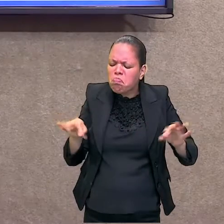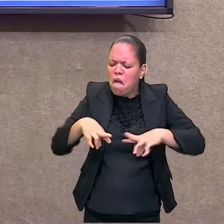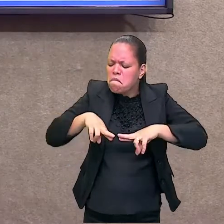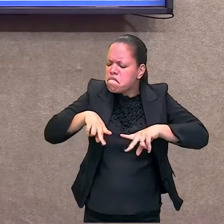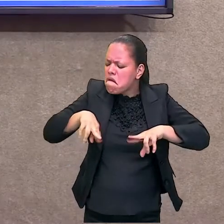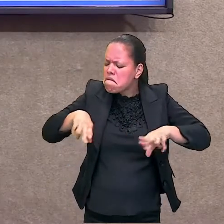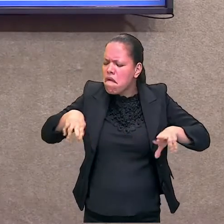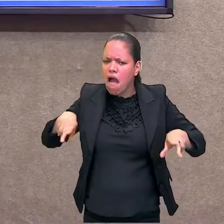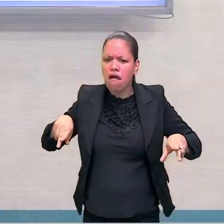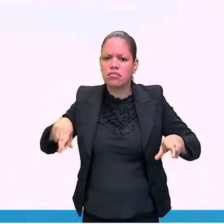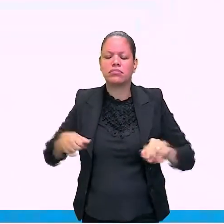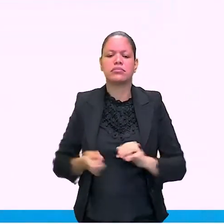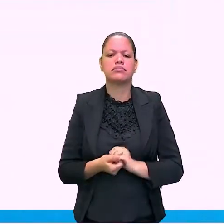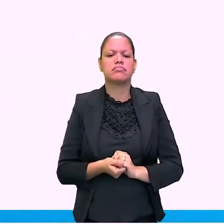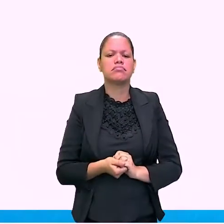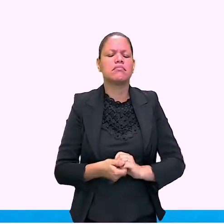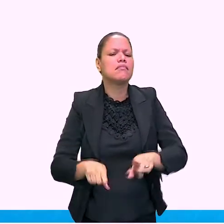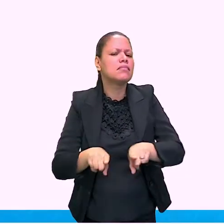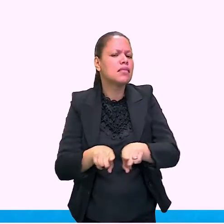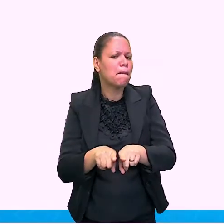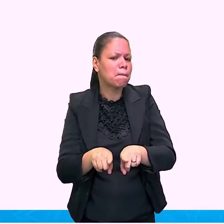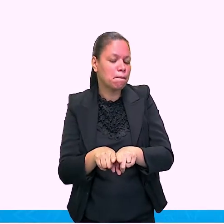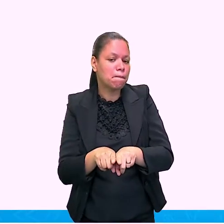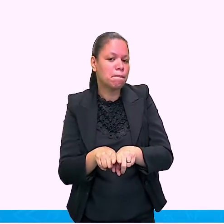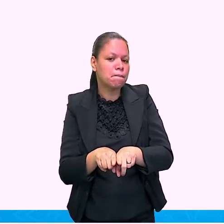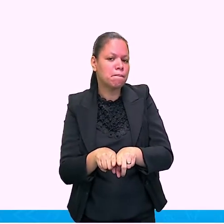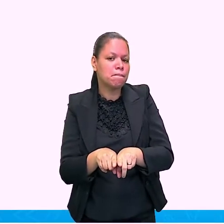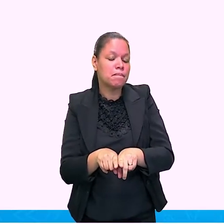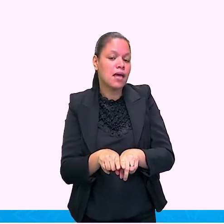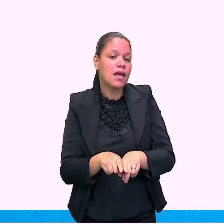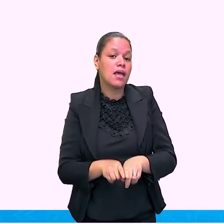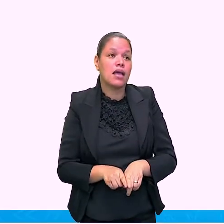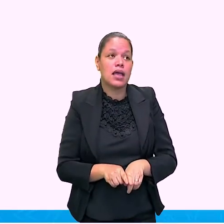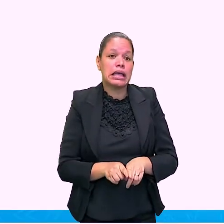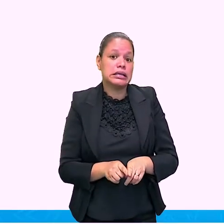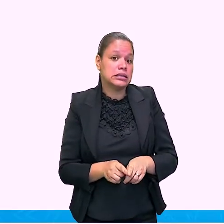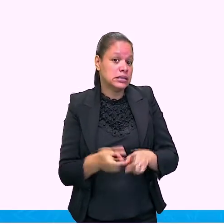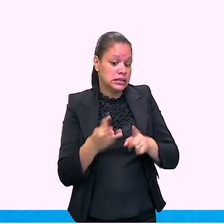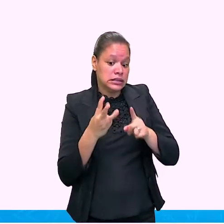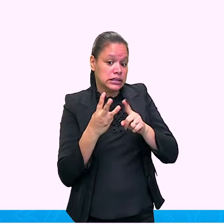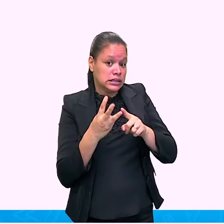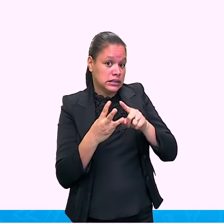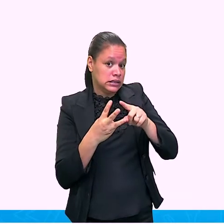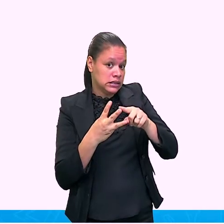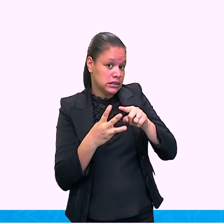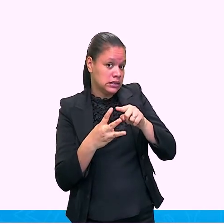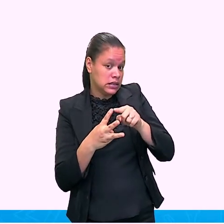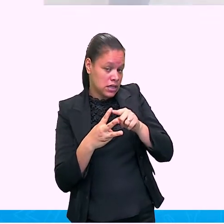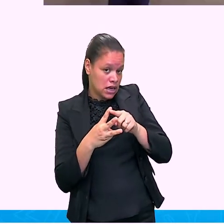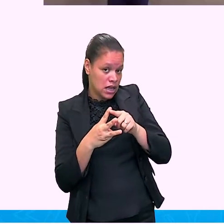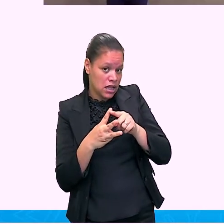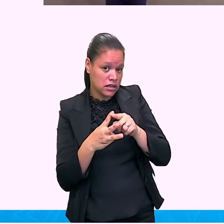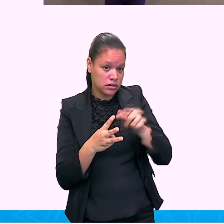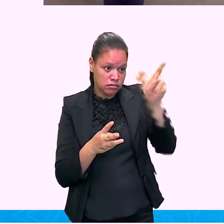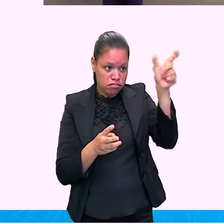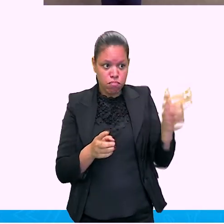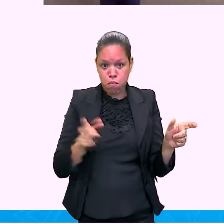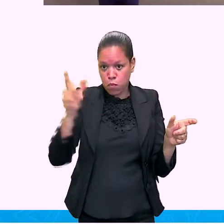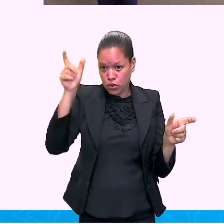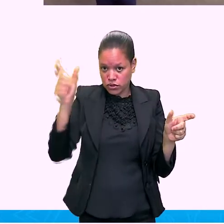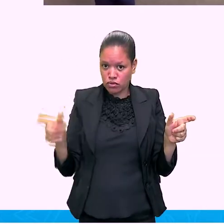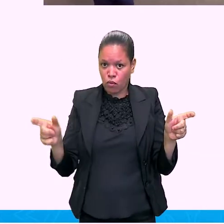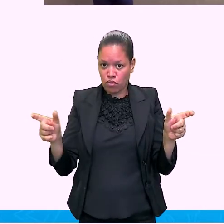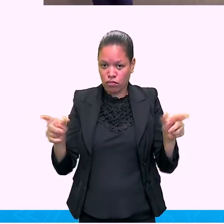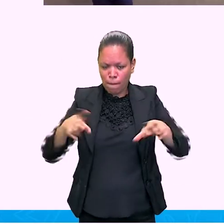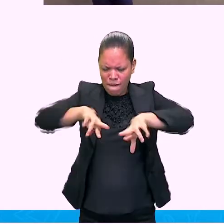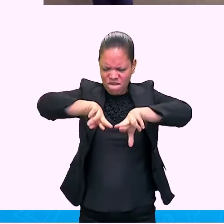retas. E as retas também, elas podem estar em três posições diferentes. Pode estar na